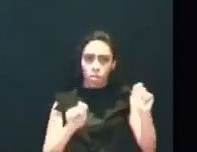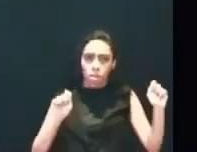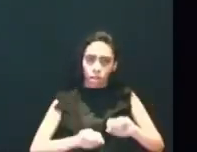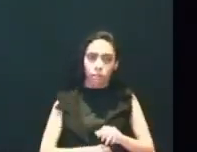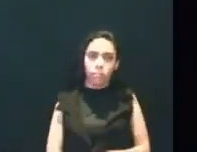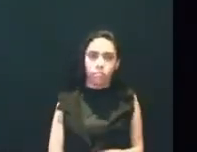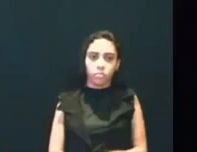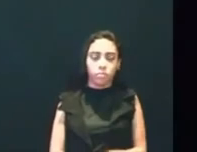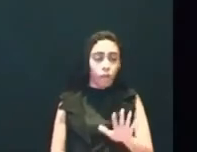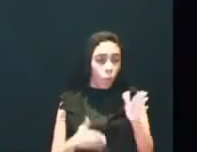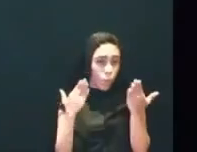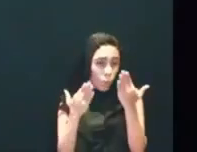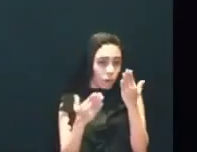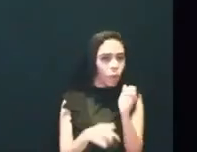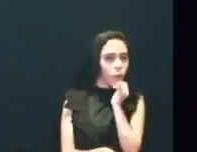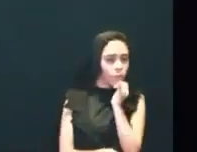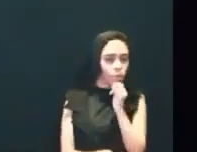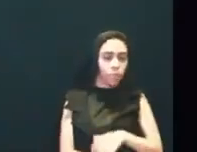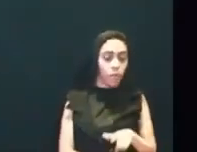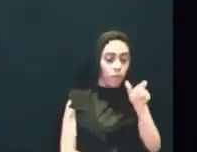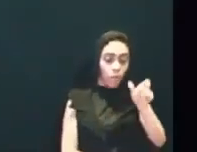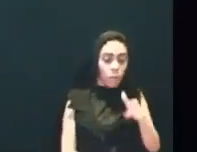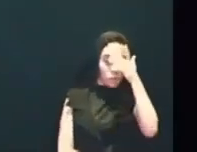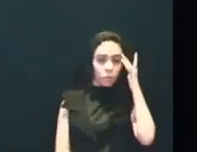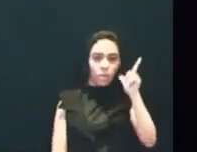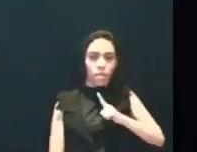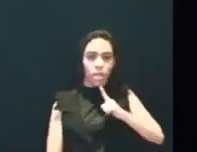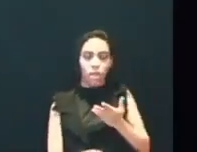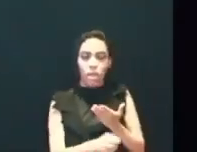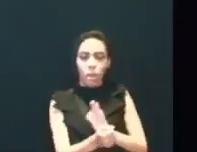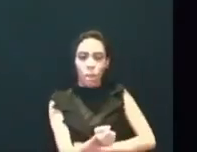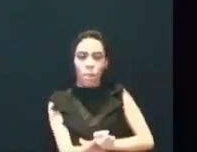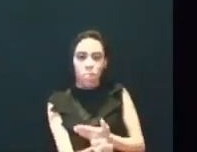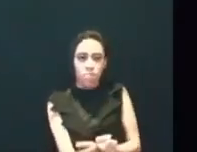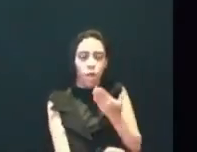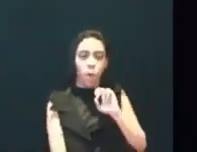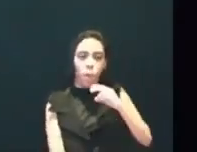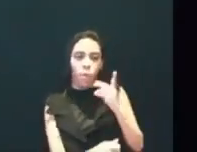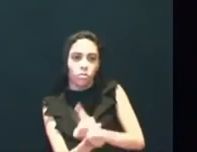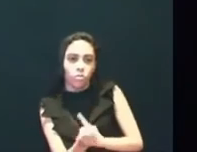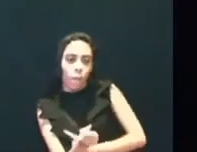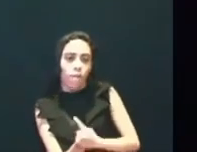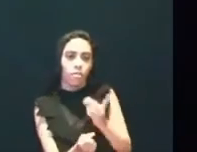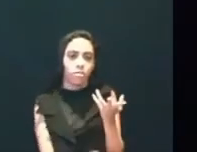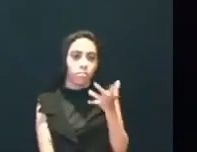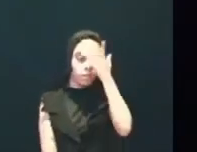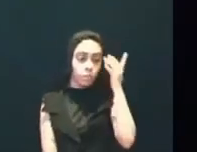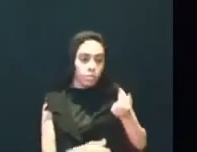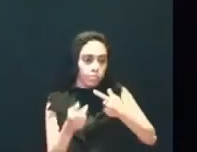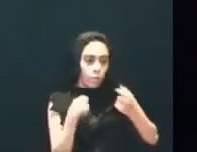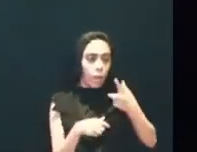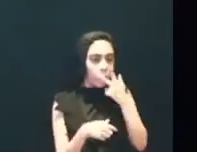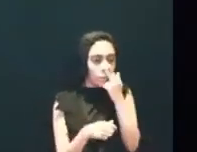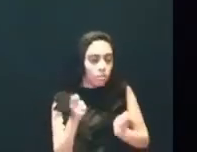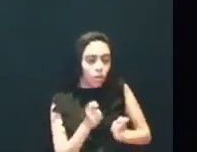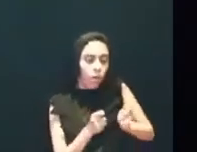Uma analogia seria você comparar com um paciente que tem hipertensão. Você tem um diabetes. Você toma remédio para controlar a